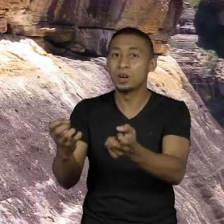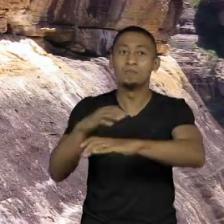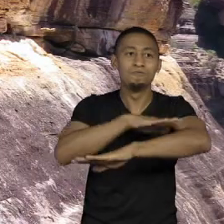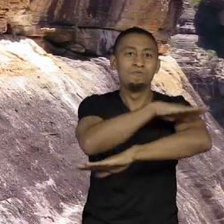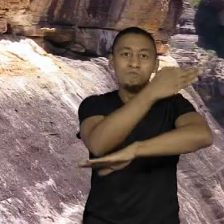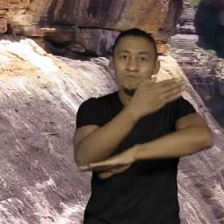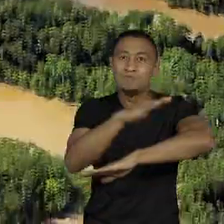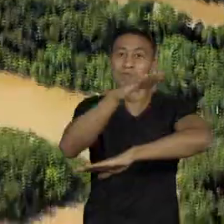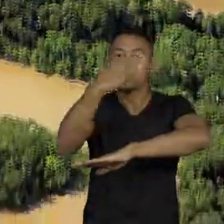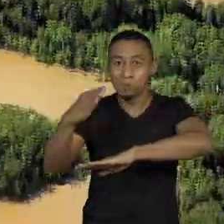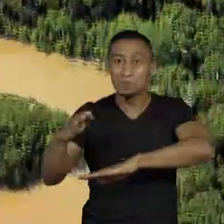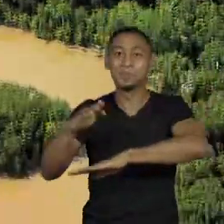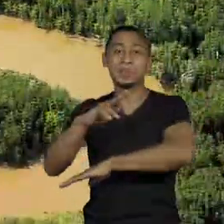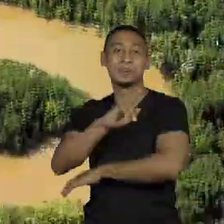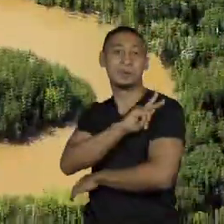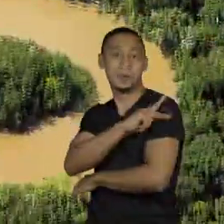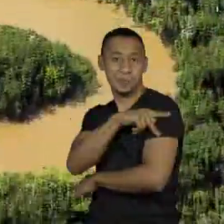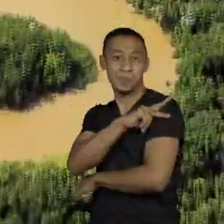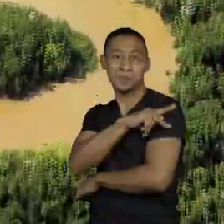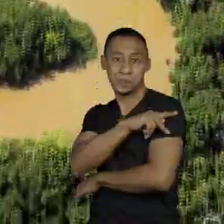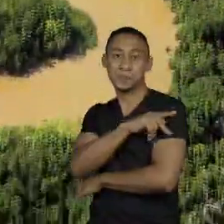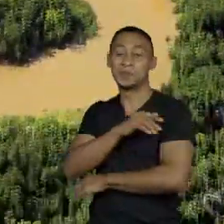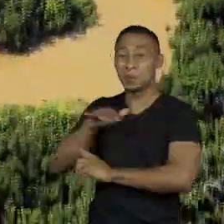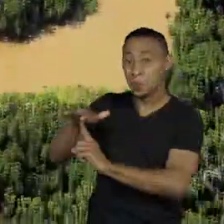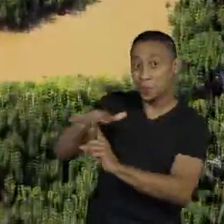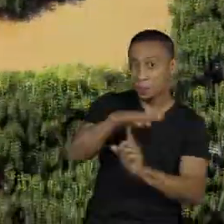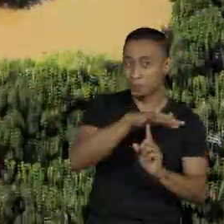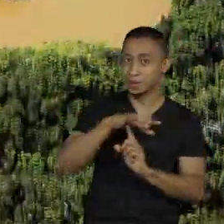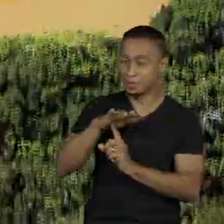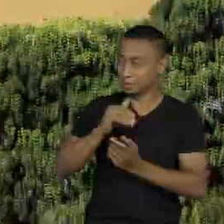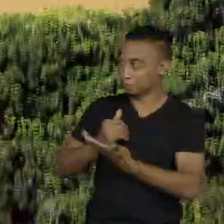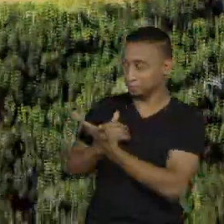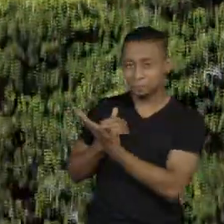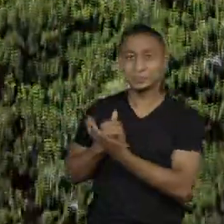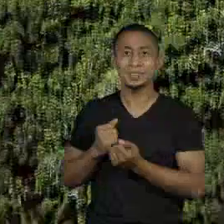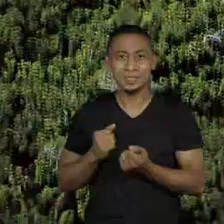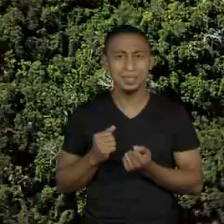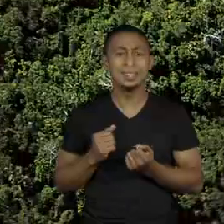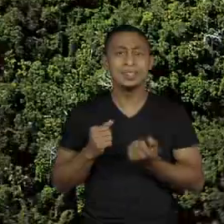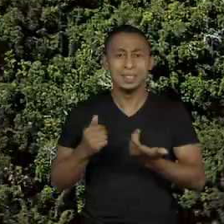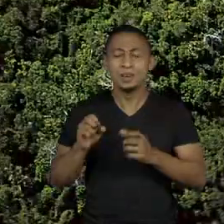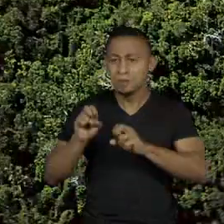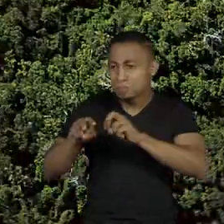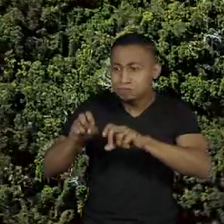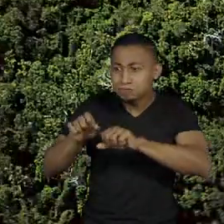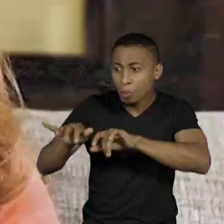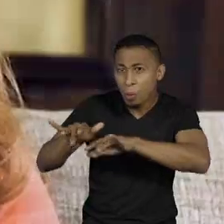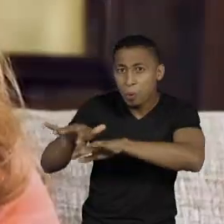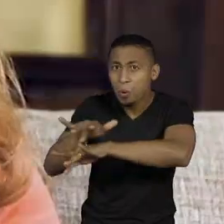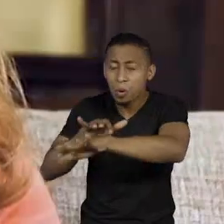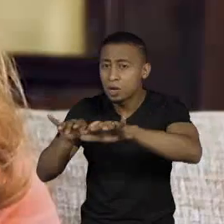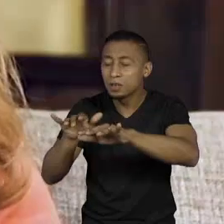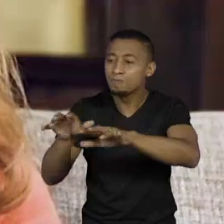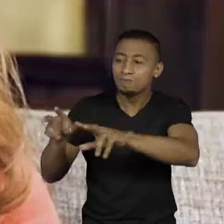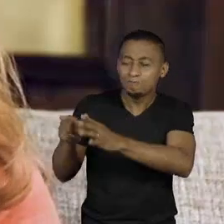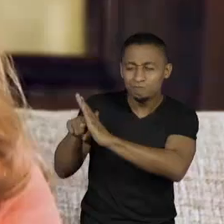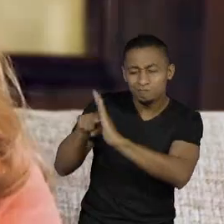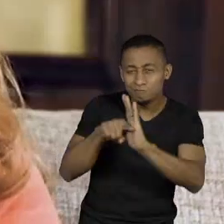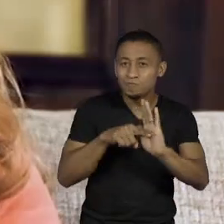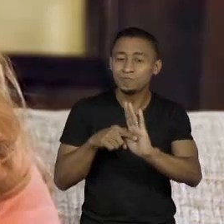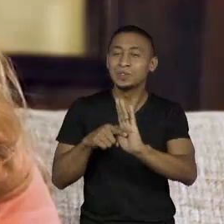da Capivara. As florestas, os ambientes naturais nos trazem qualidade de vida, nos trazem